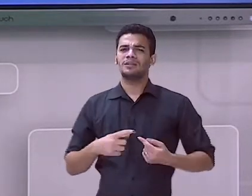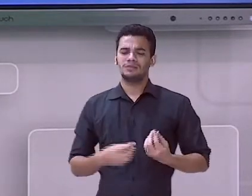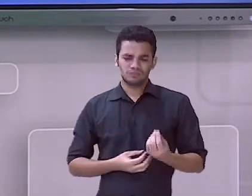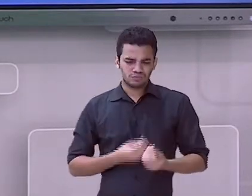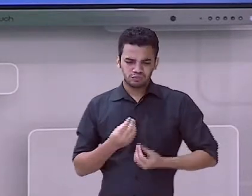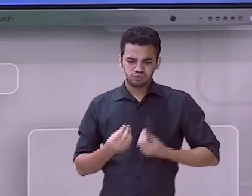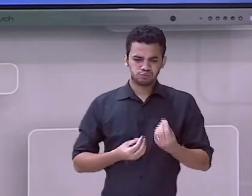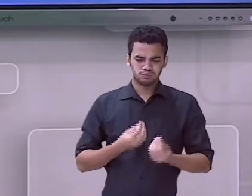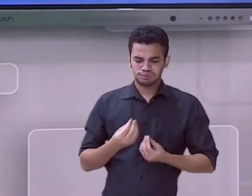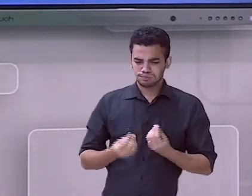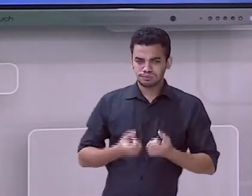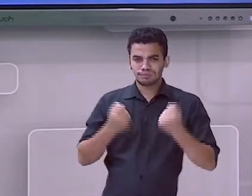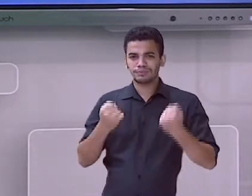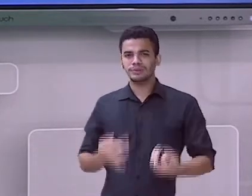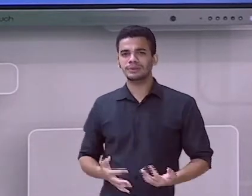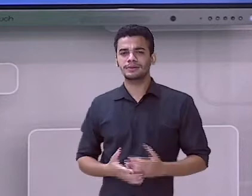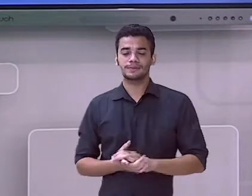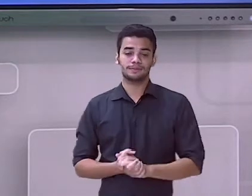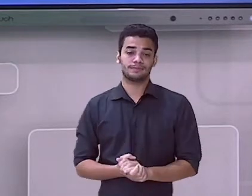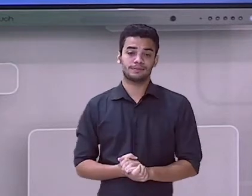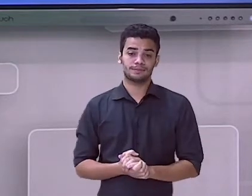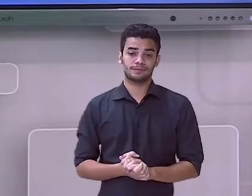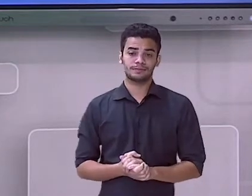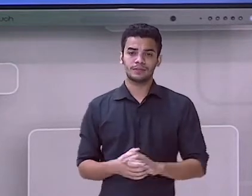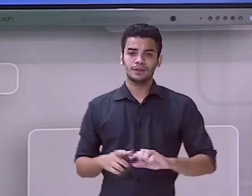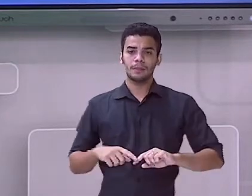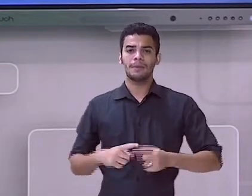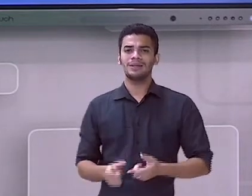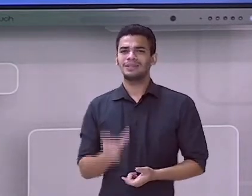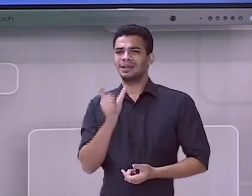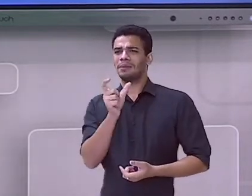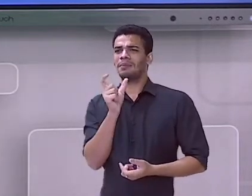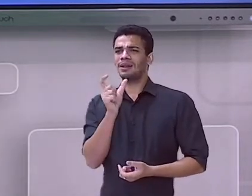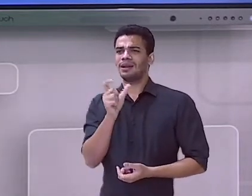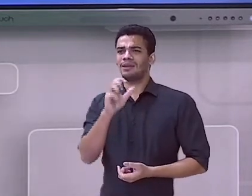isso? Por que artrópoda?